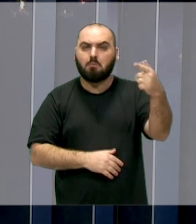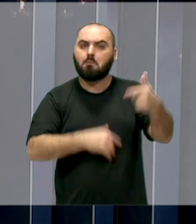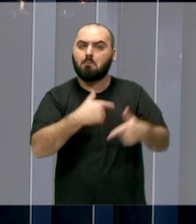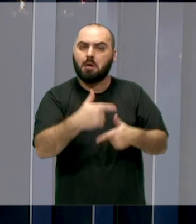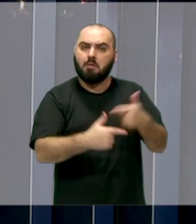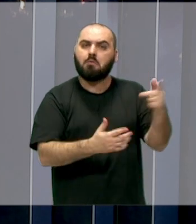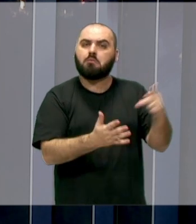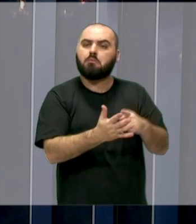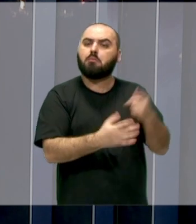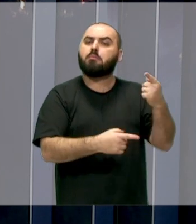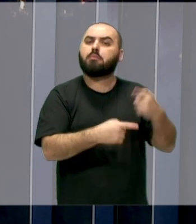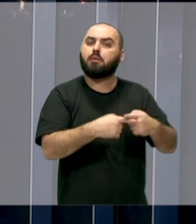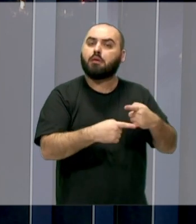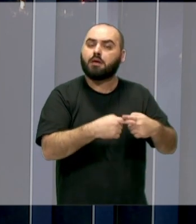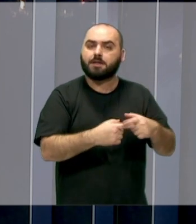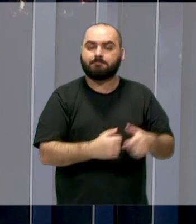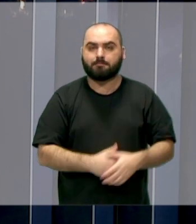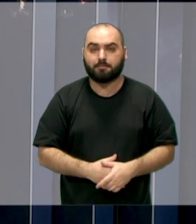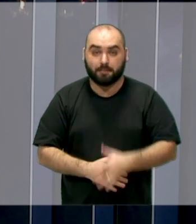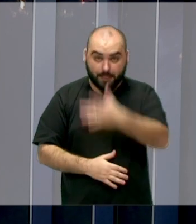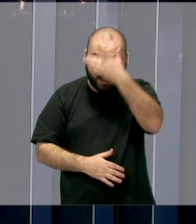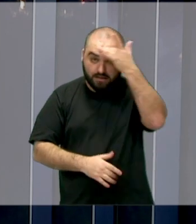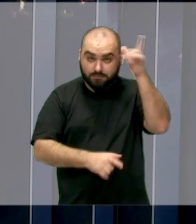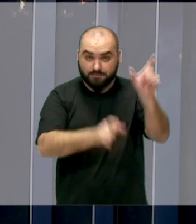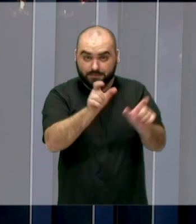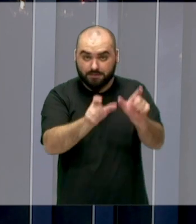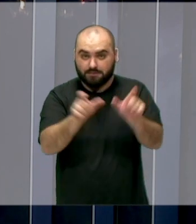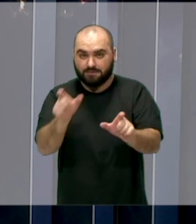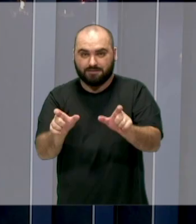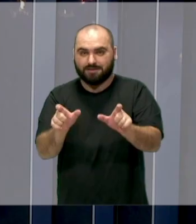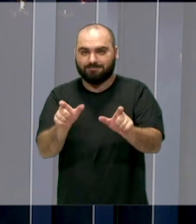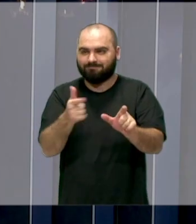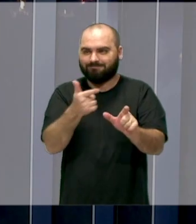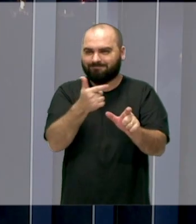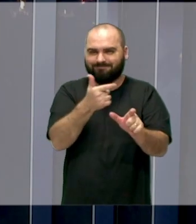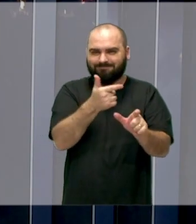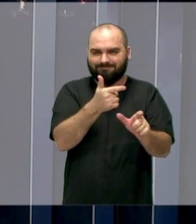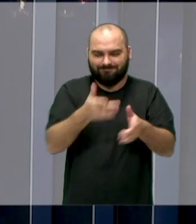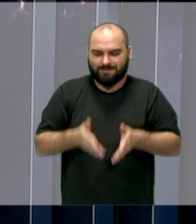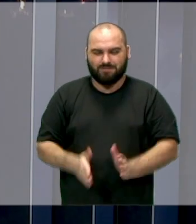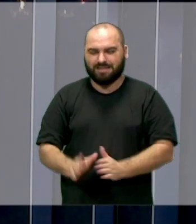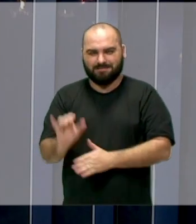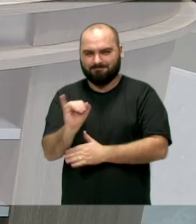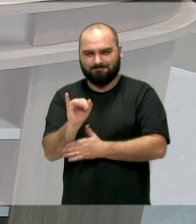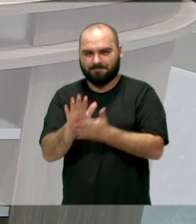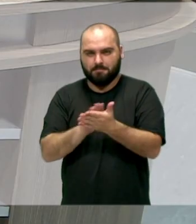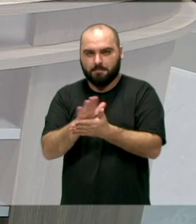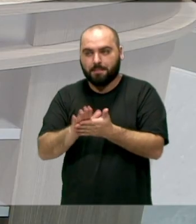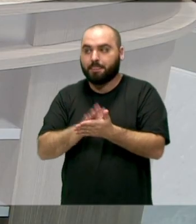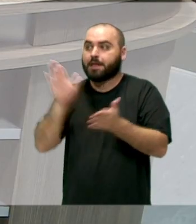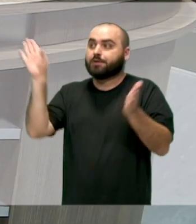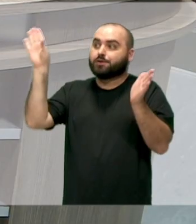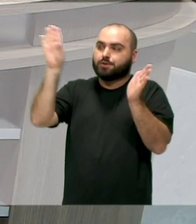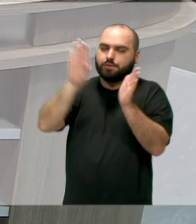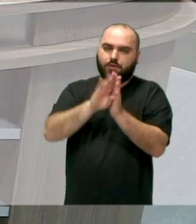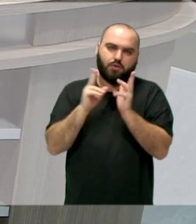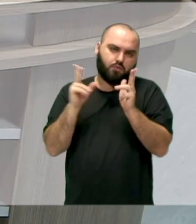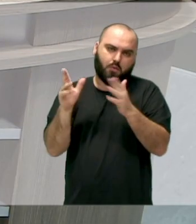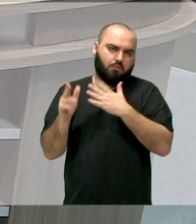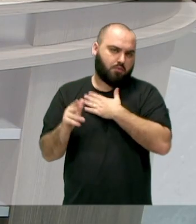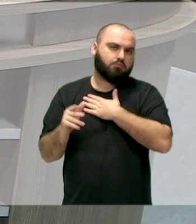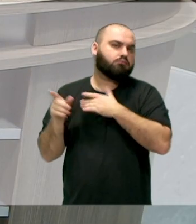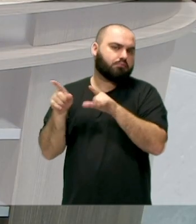pelo seguinte, as pessoas quando não são de Itajaí, né, não nasceram aqui e tal, elas vieram para cá, assim como eu, por